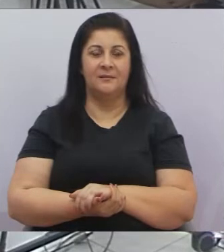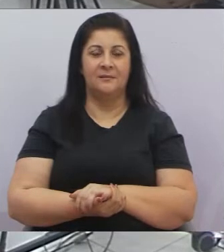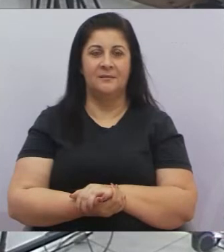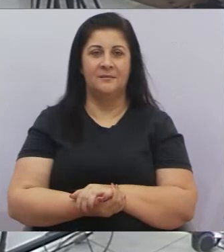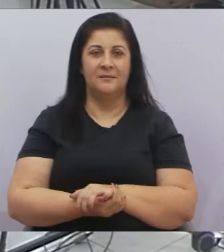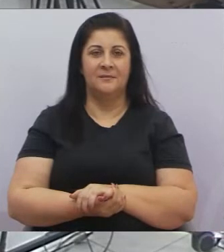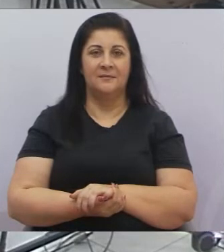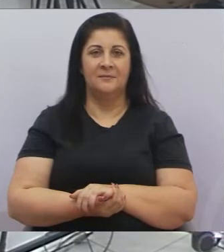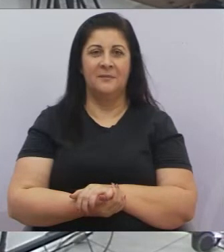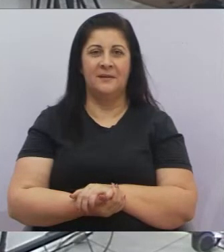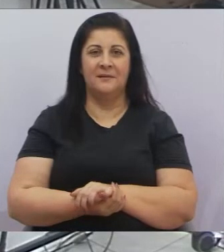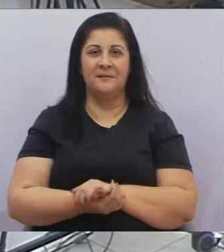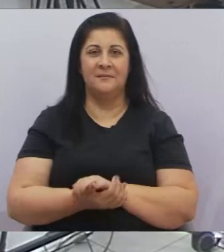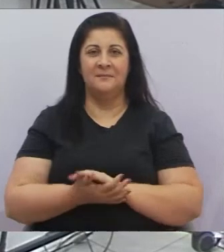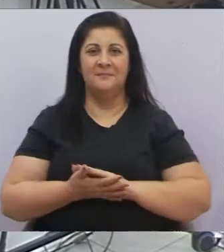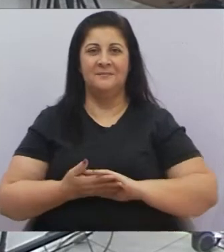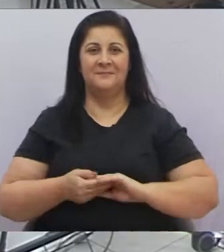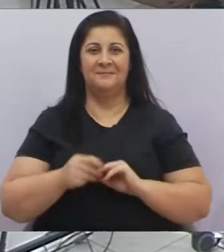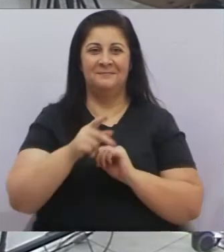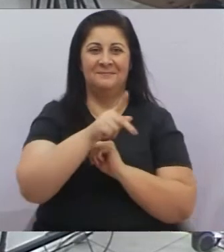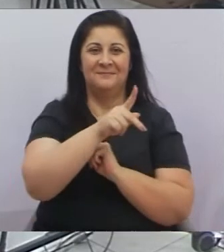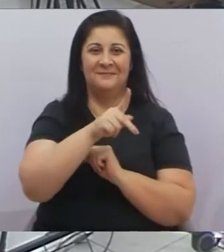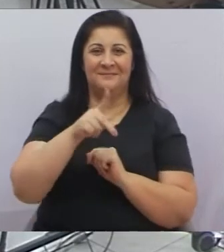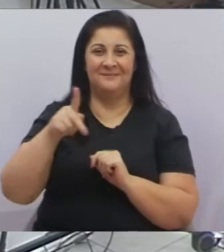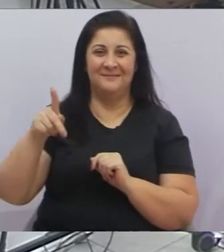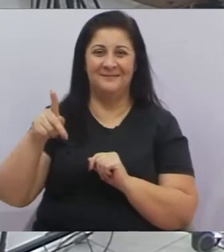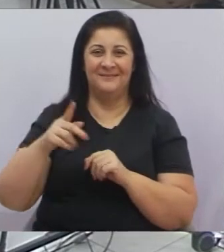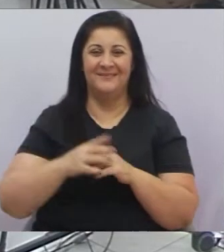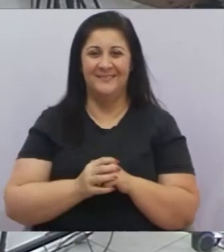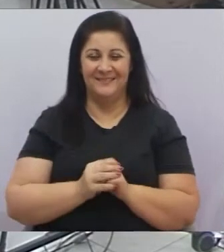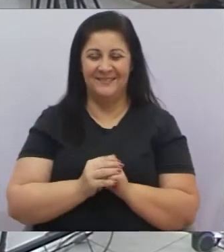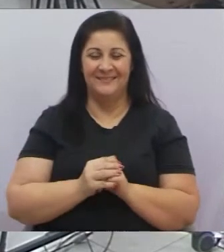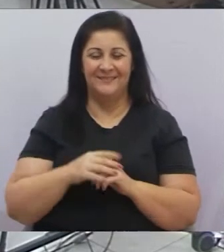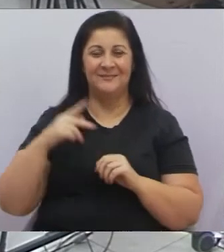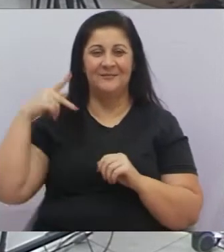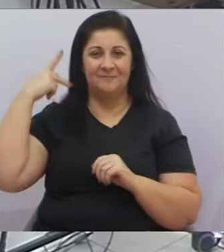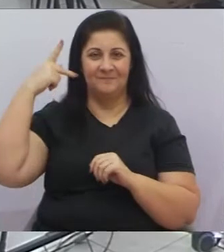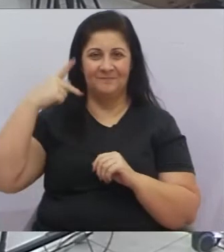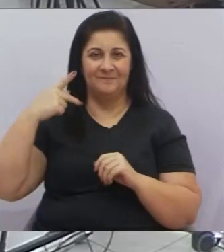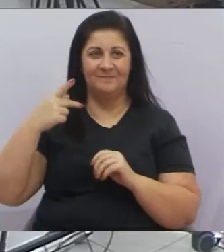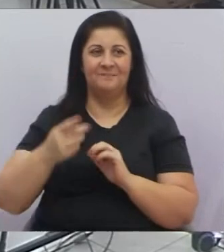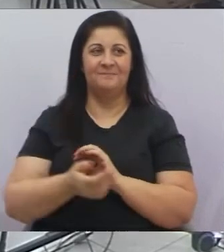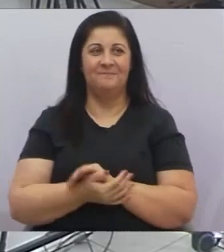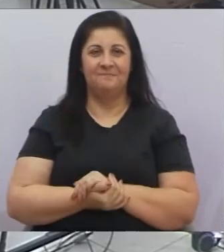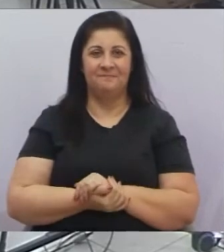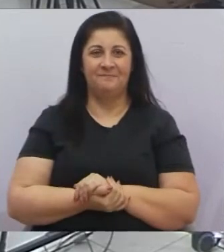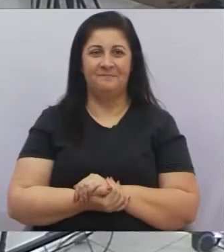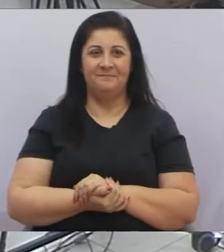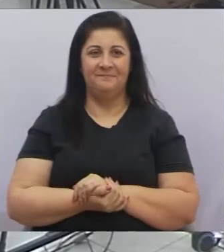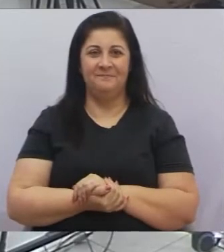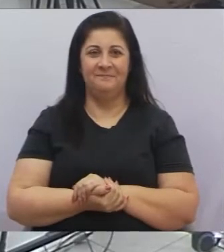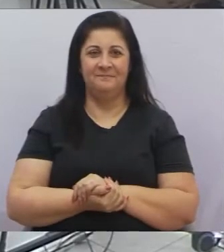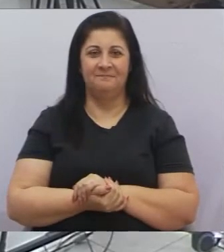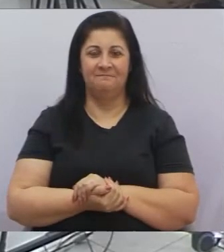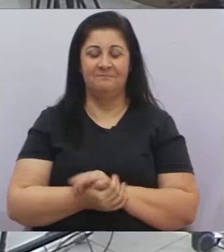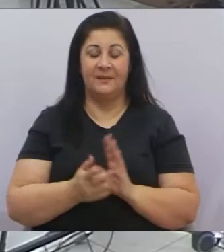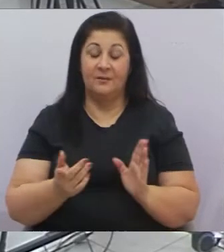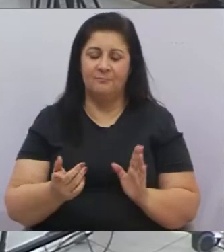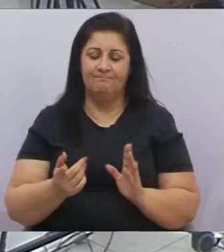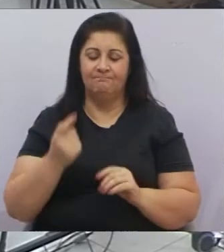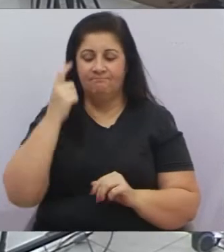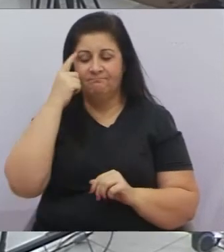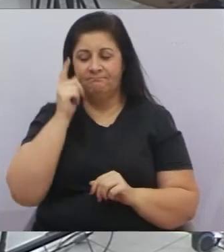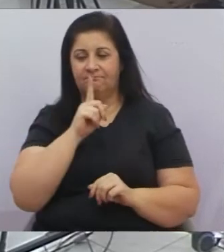Senhor presidente, senhores vereadores dessa casa, não ia falar não, mas estava